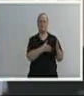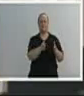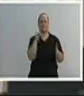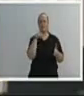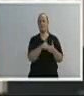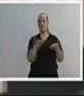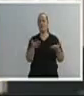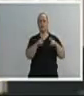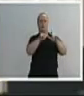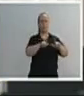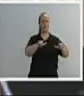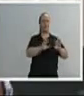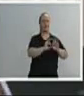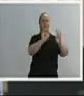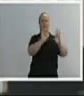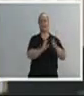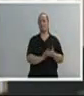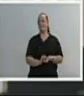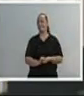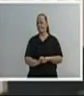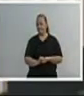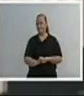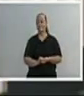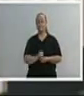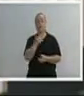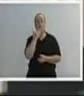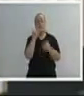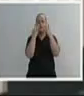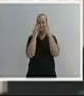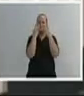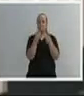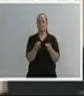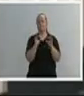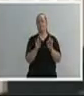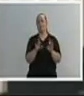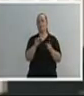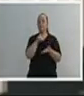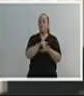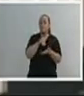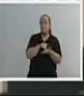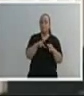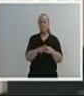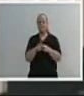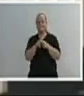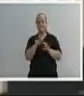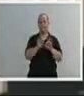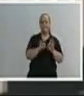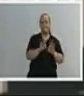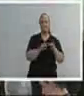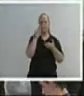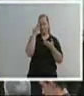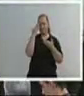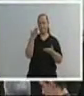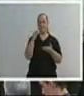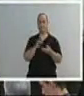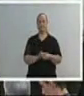nenhuma limpeza foi feita em todos esses anos. Então, a gente pede aí uma atenção especial também da Secretaria de Obras e Serviços Urbanos nesse sentido. Obrigado, vereador.